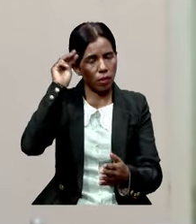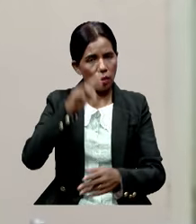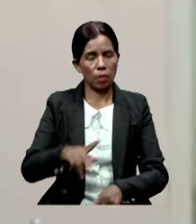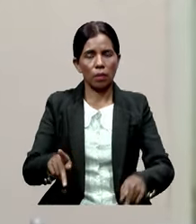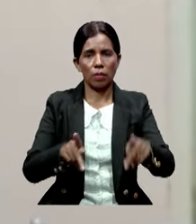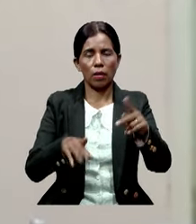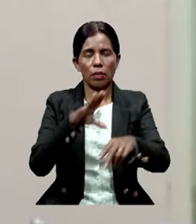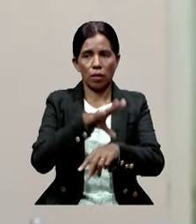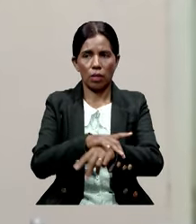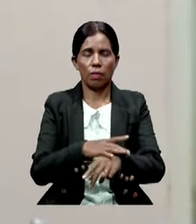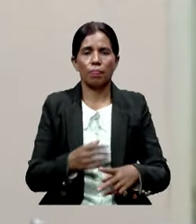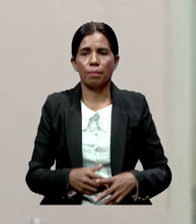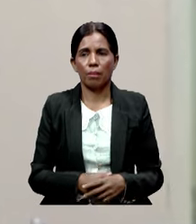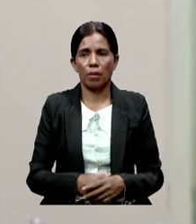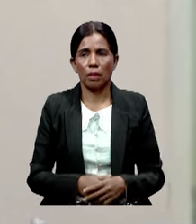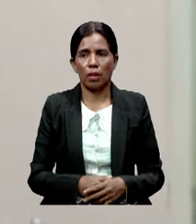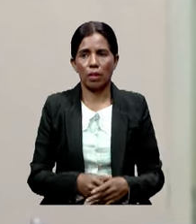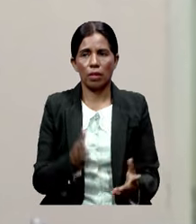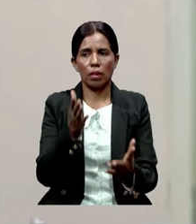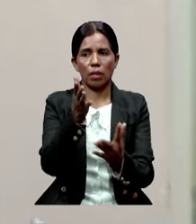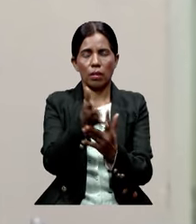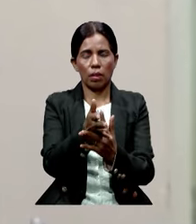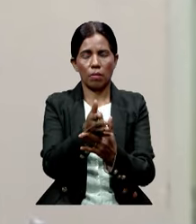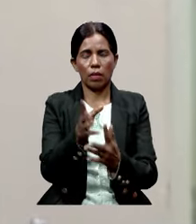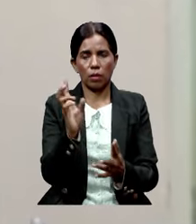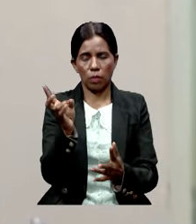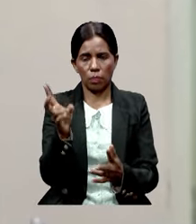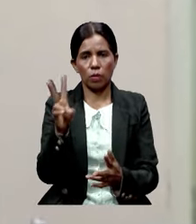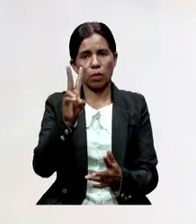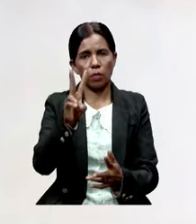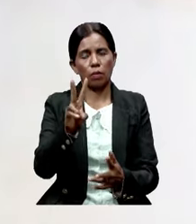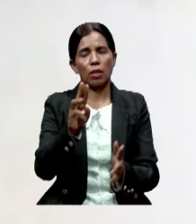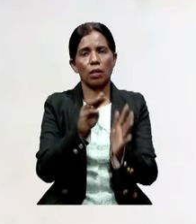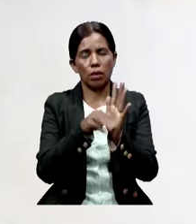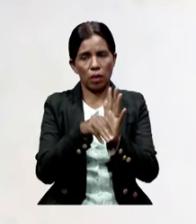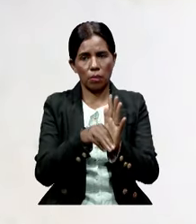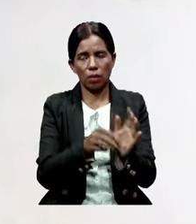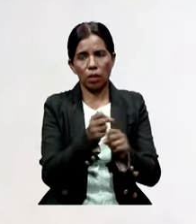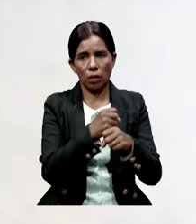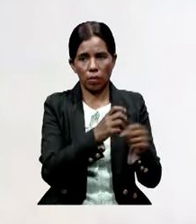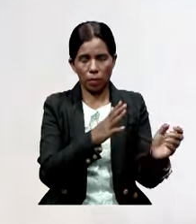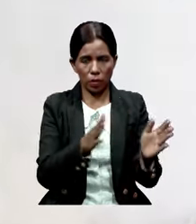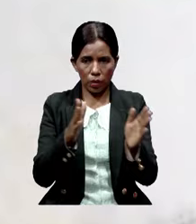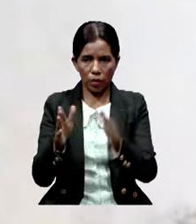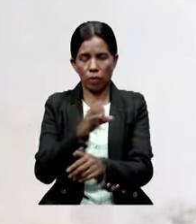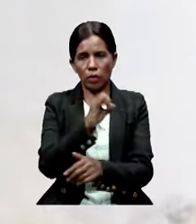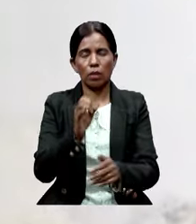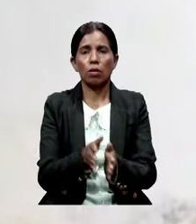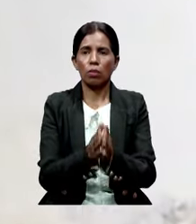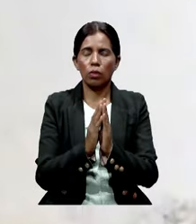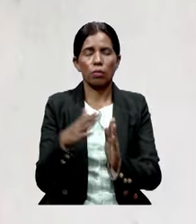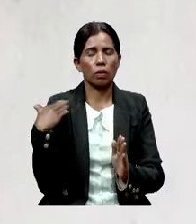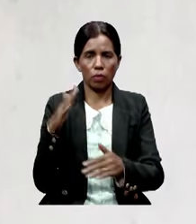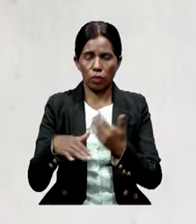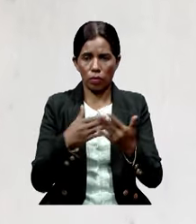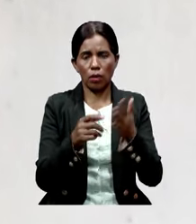detenha durante 72 horas para lorear o processo de investigação. Segundo o comandante Rusuba Jovem Sira, atuatu